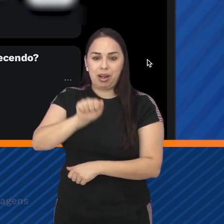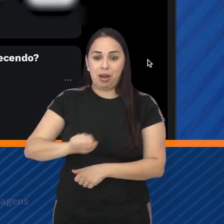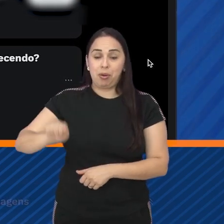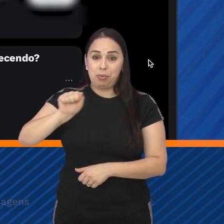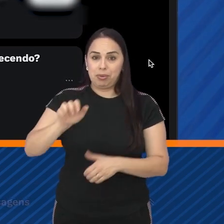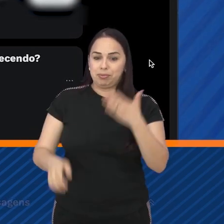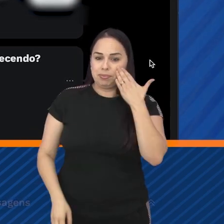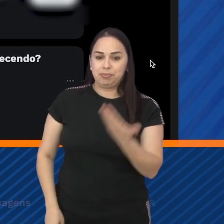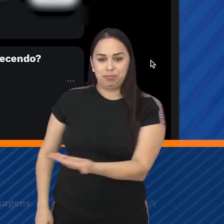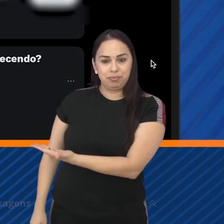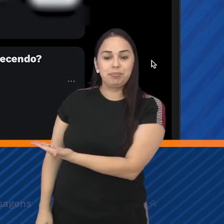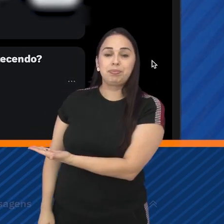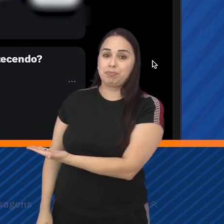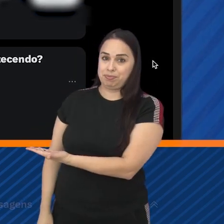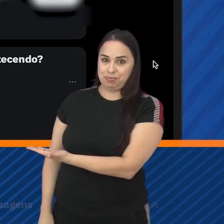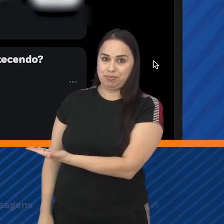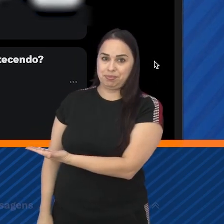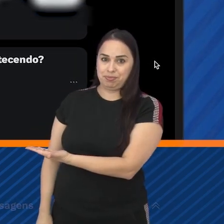Twitter,